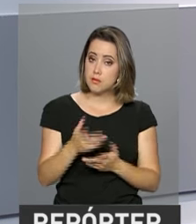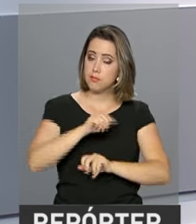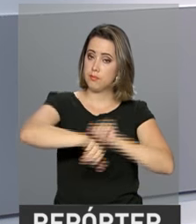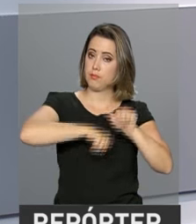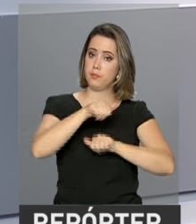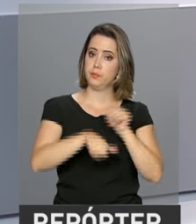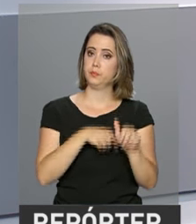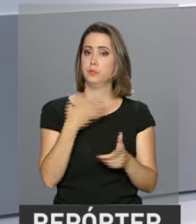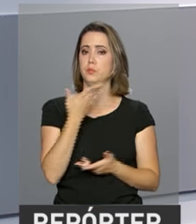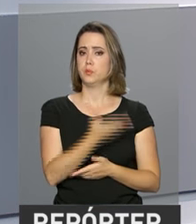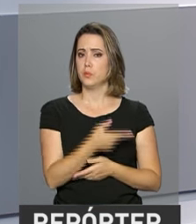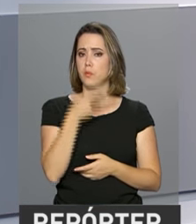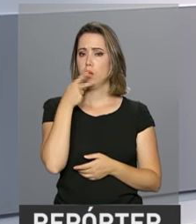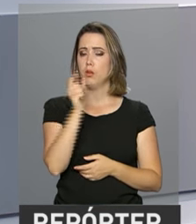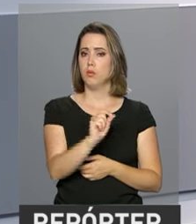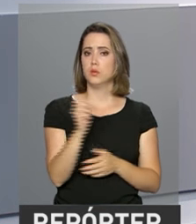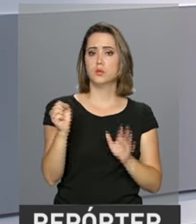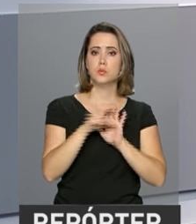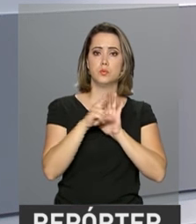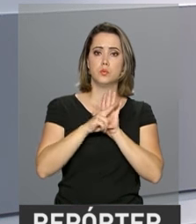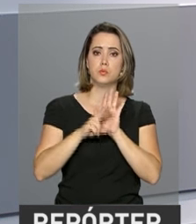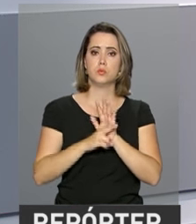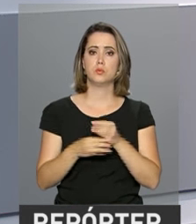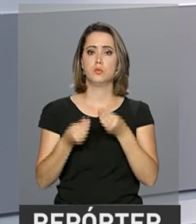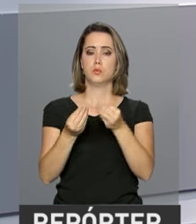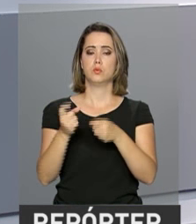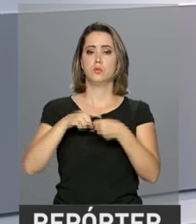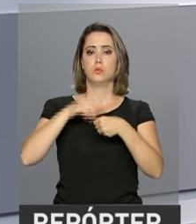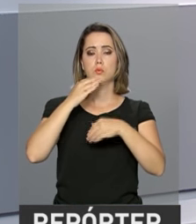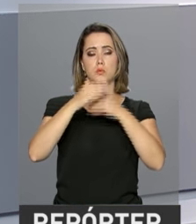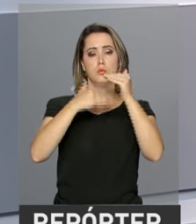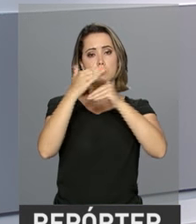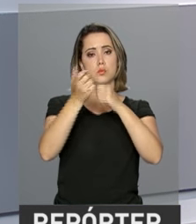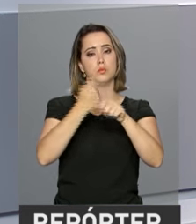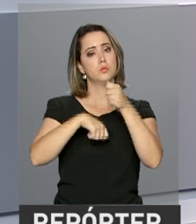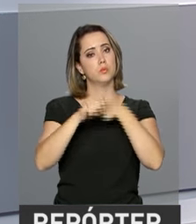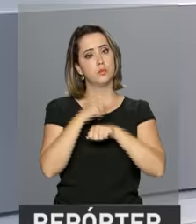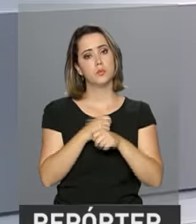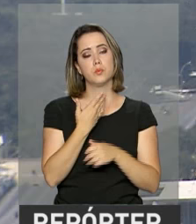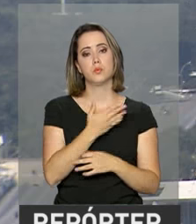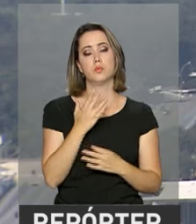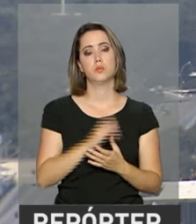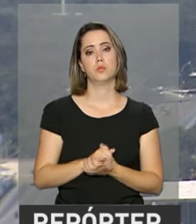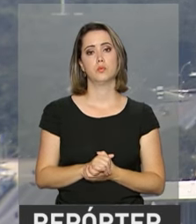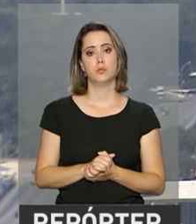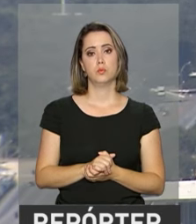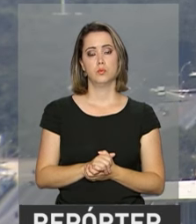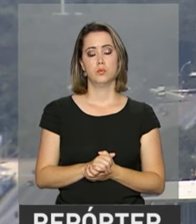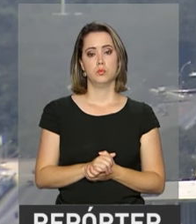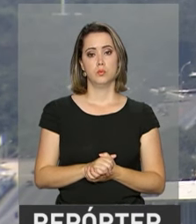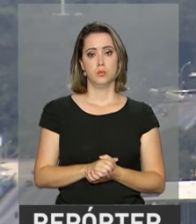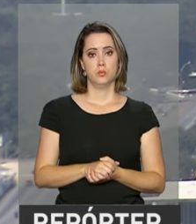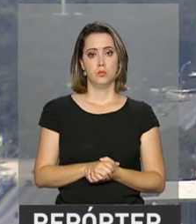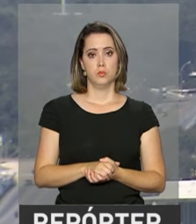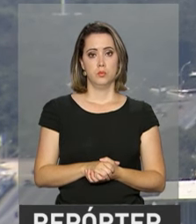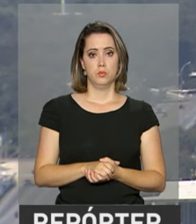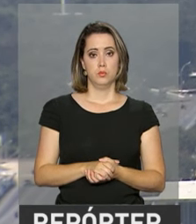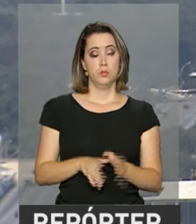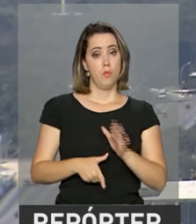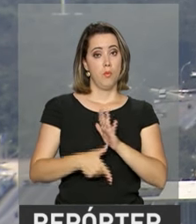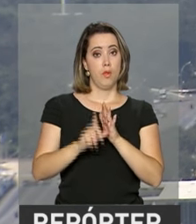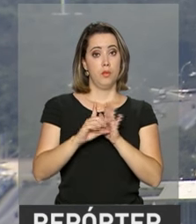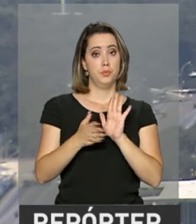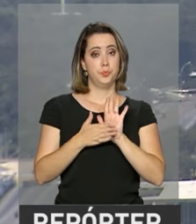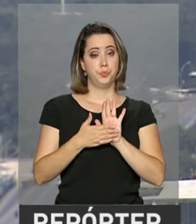mudanças. Meirelles afirmou que a reforma vai garantir a retomada do crescimento econômico. Na véspera